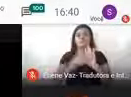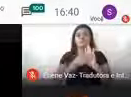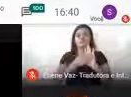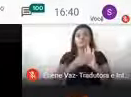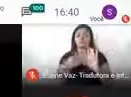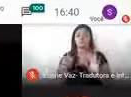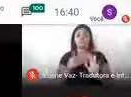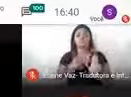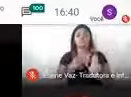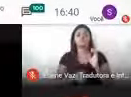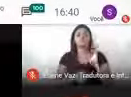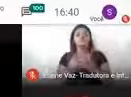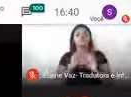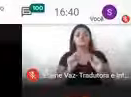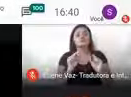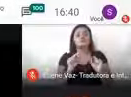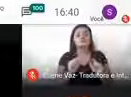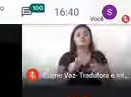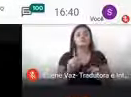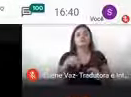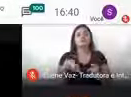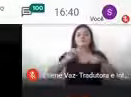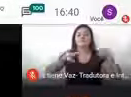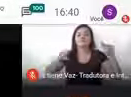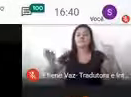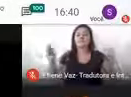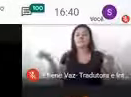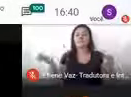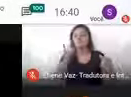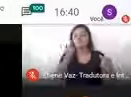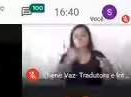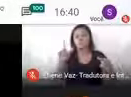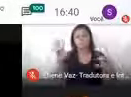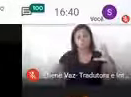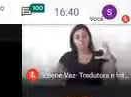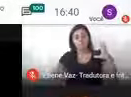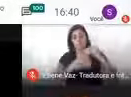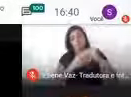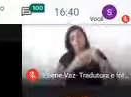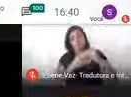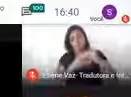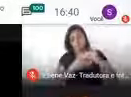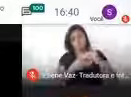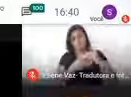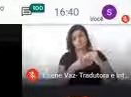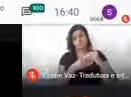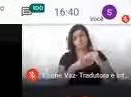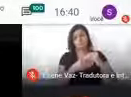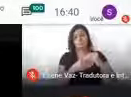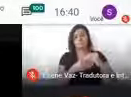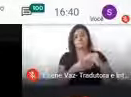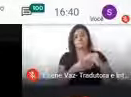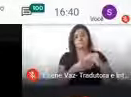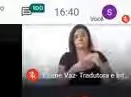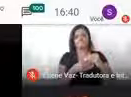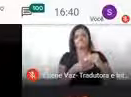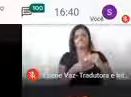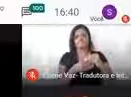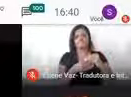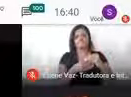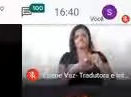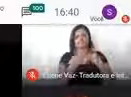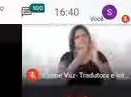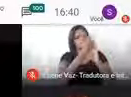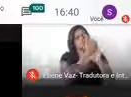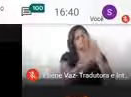da inclusão de uma outra variável linguística nesse rol de variáveis já dimensões,